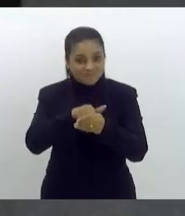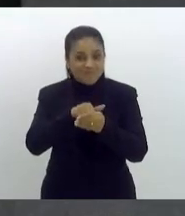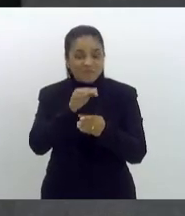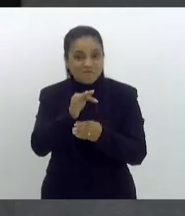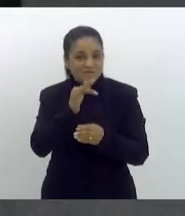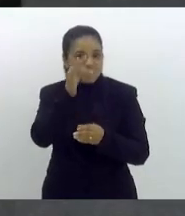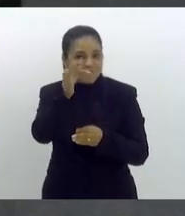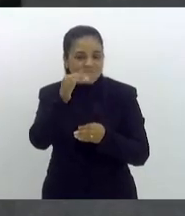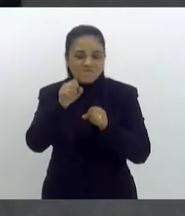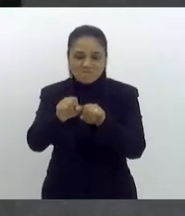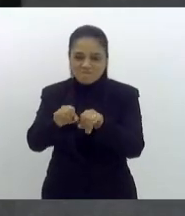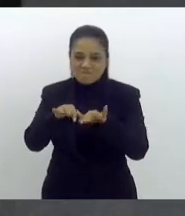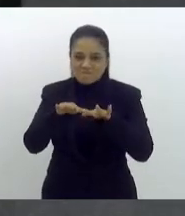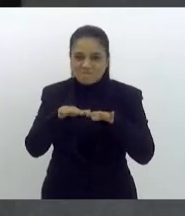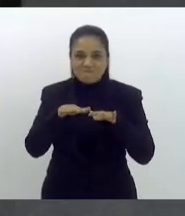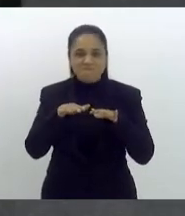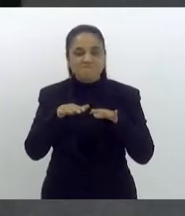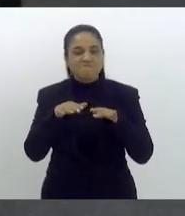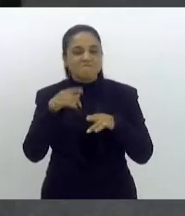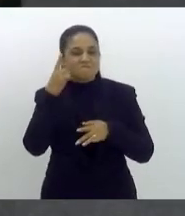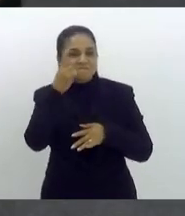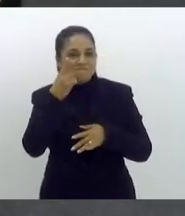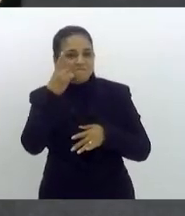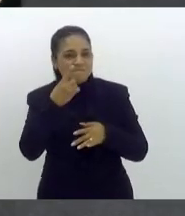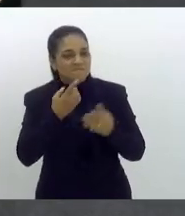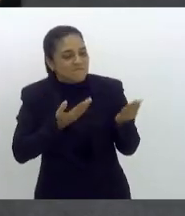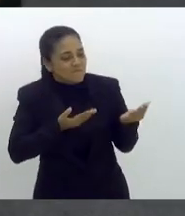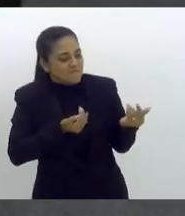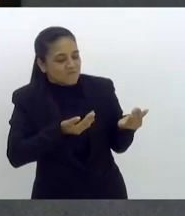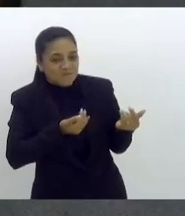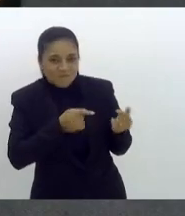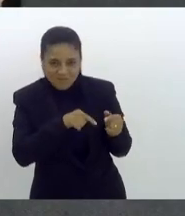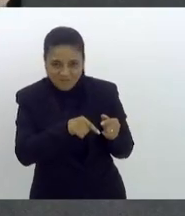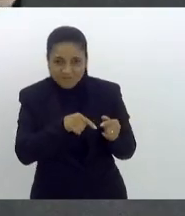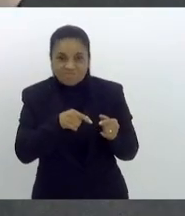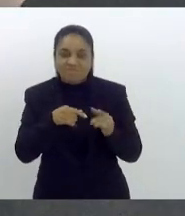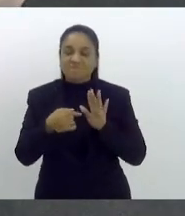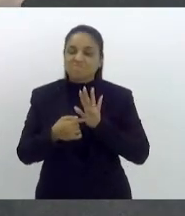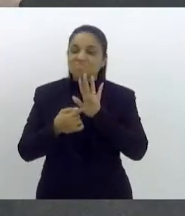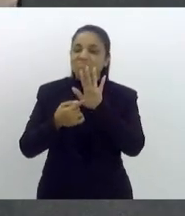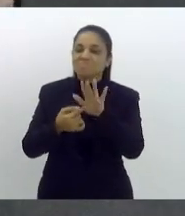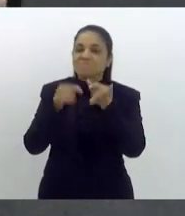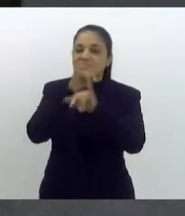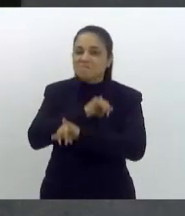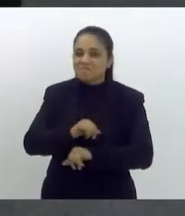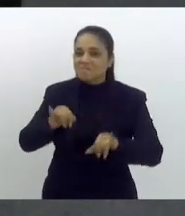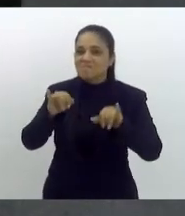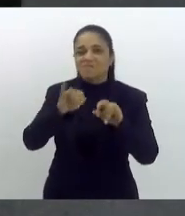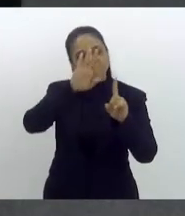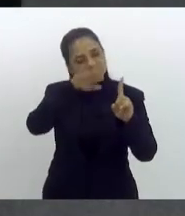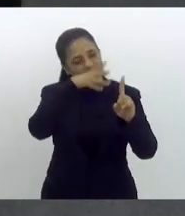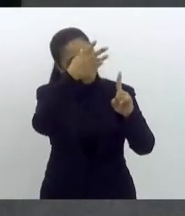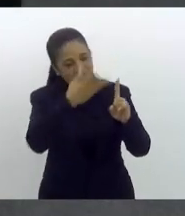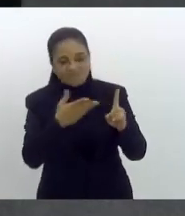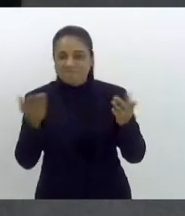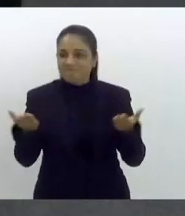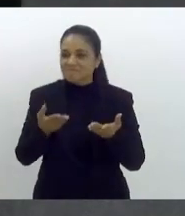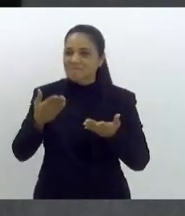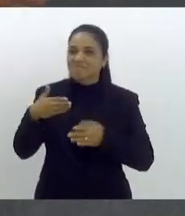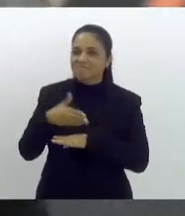os próximos parlamentares pediria à presidência que se pudesse anunciar a presença deles e homenageá-los estarem aqui